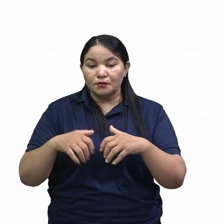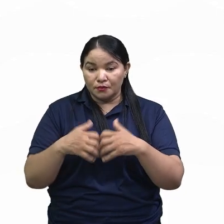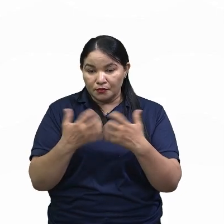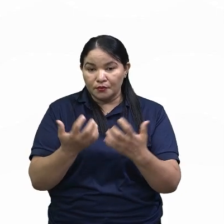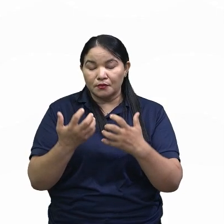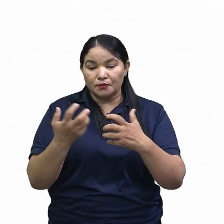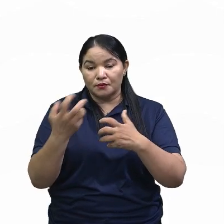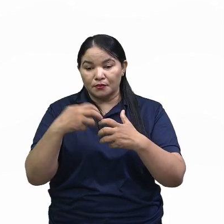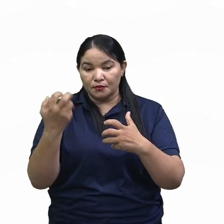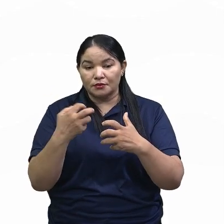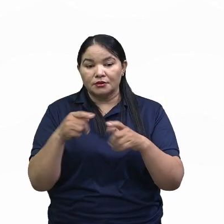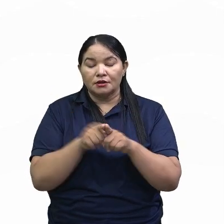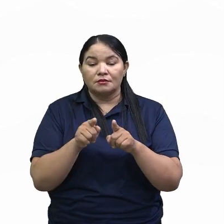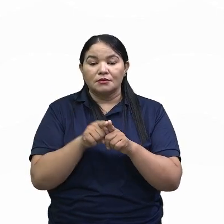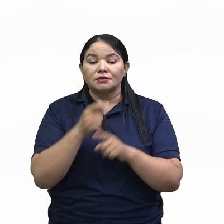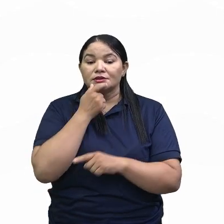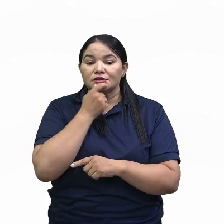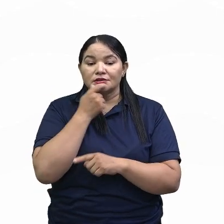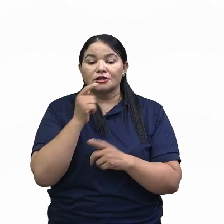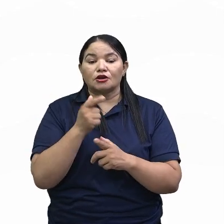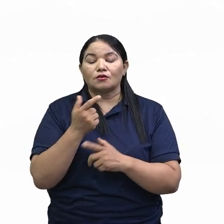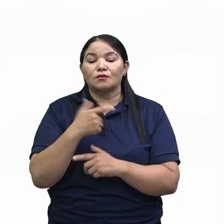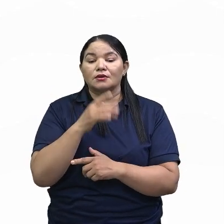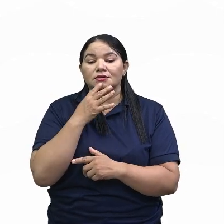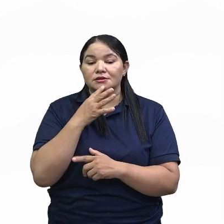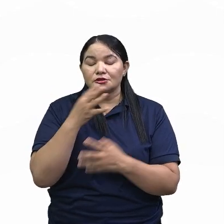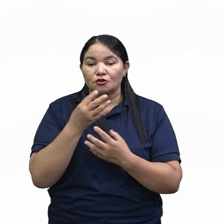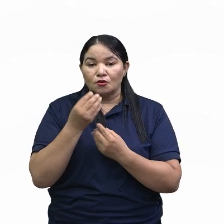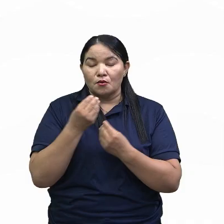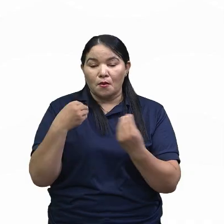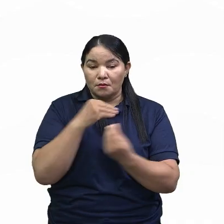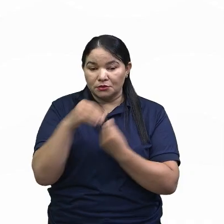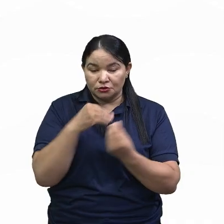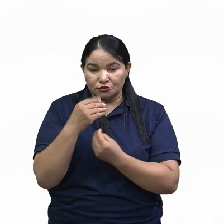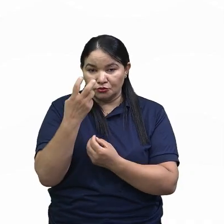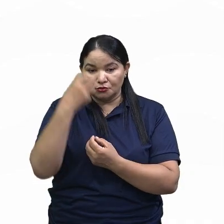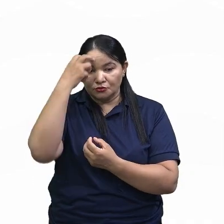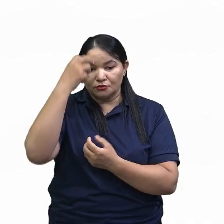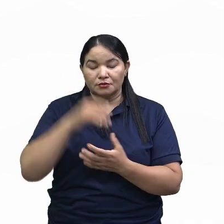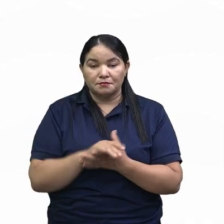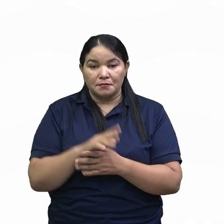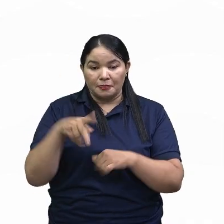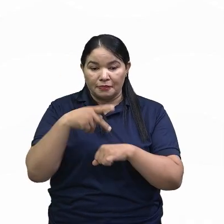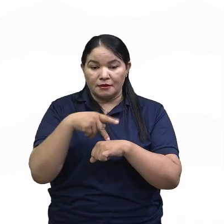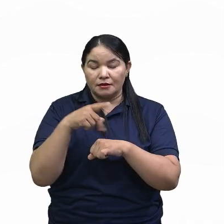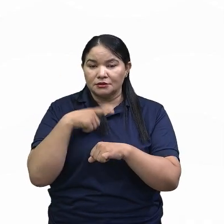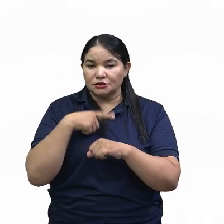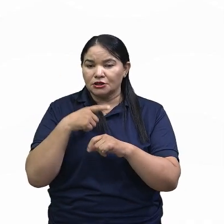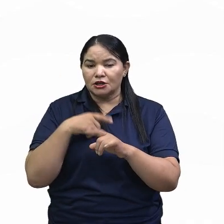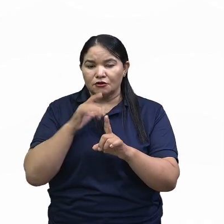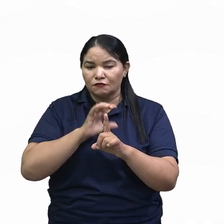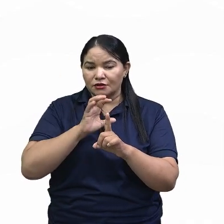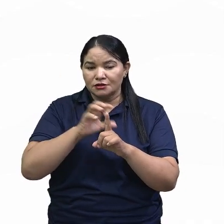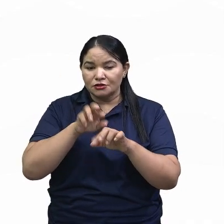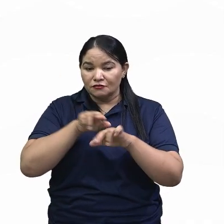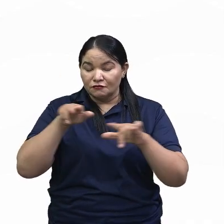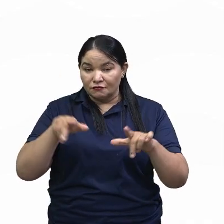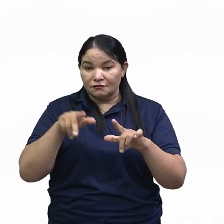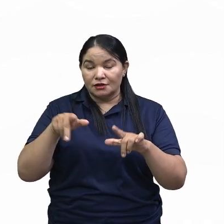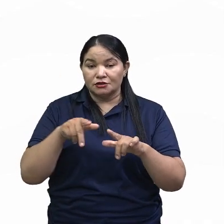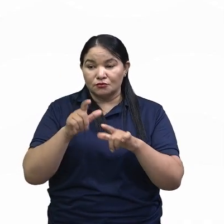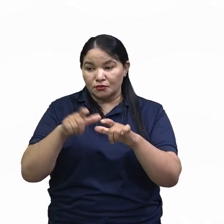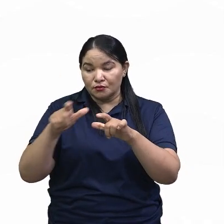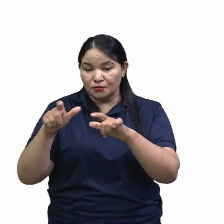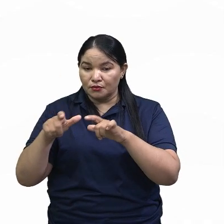Estados Unidos, que é conhecido como um caldeirão cultural, o país reúne influências de diversas partes do